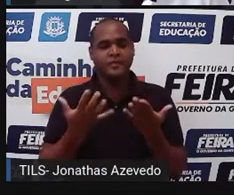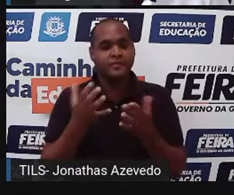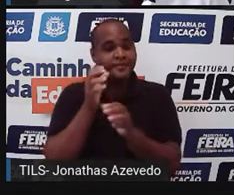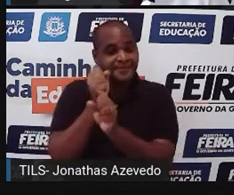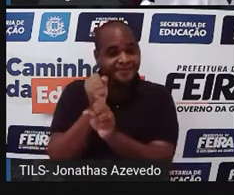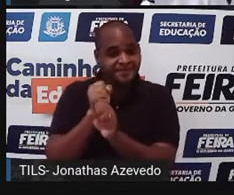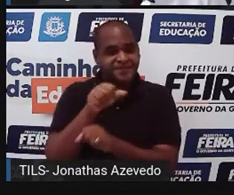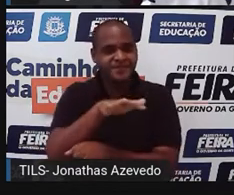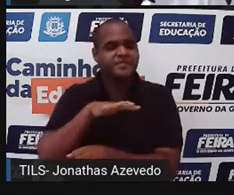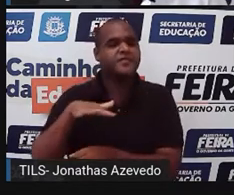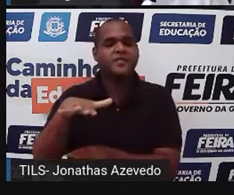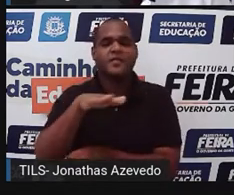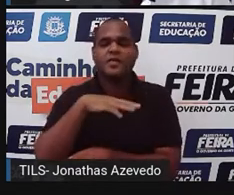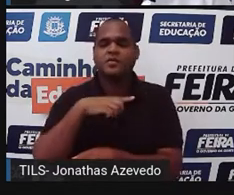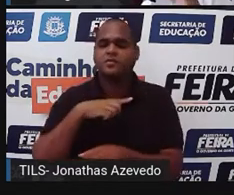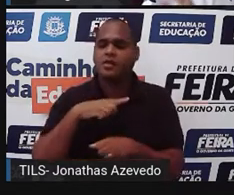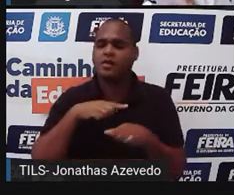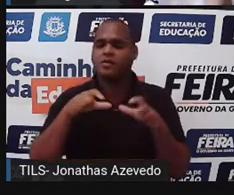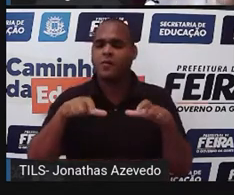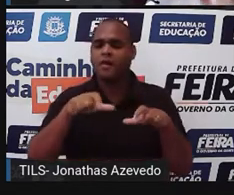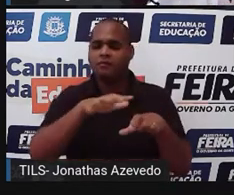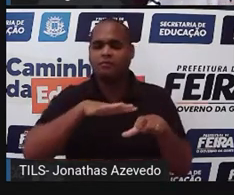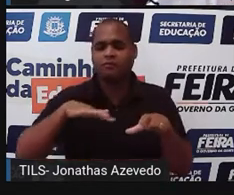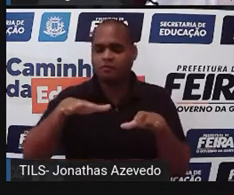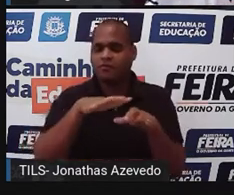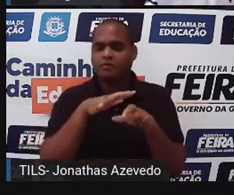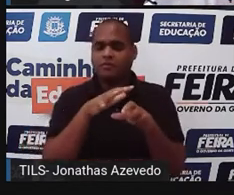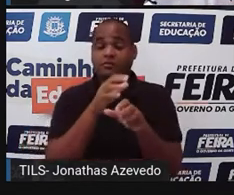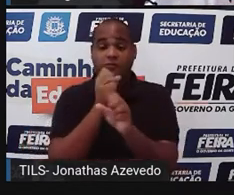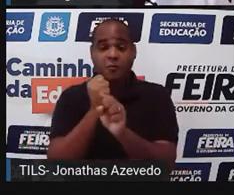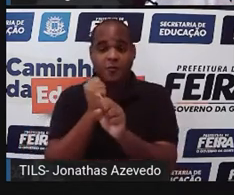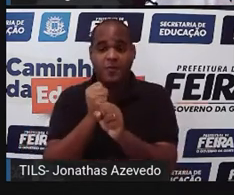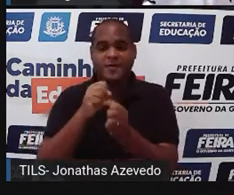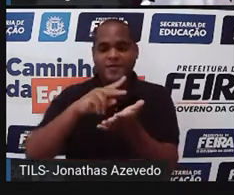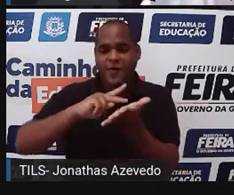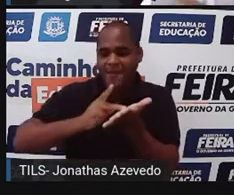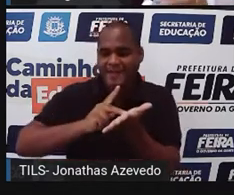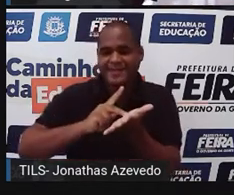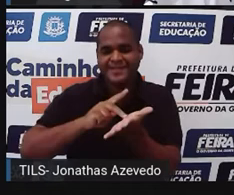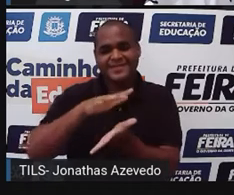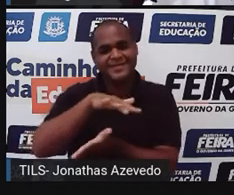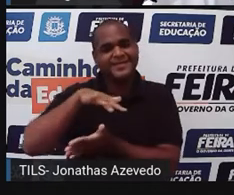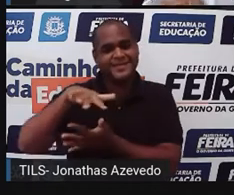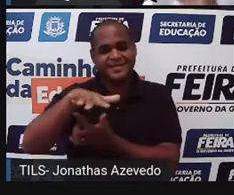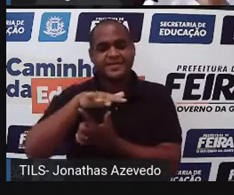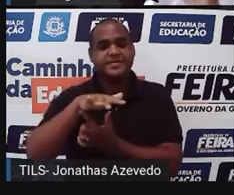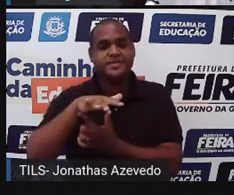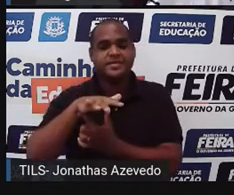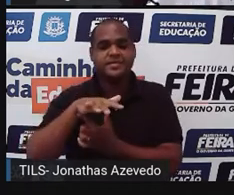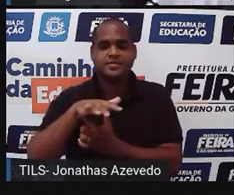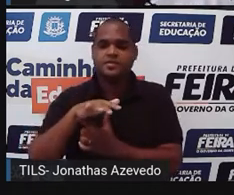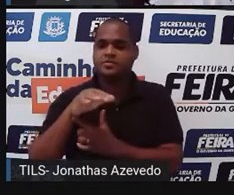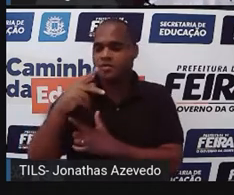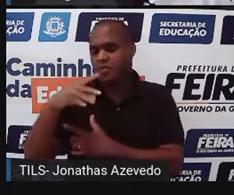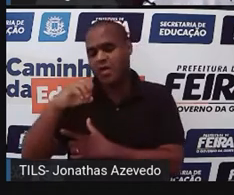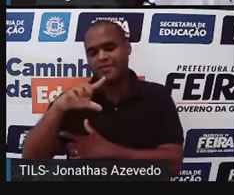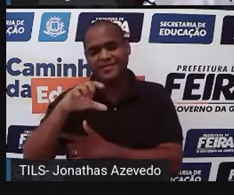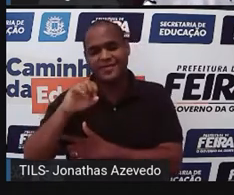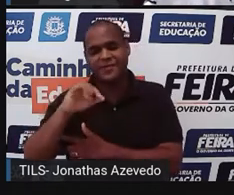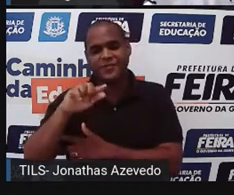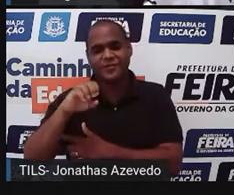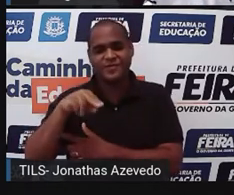calcula a área de algumas figuras geométricas planas de alguns polígonos